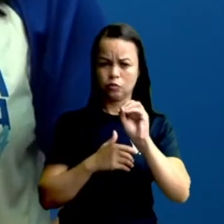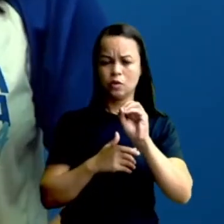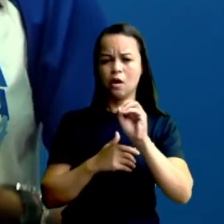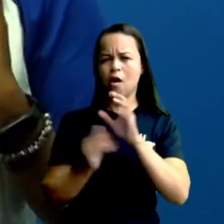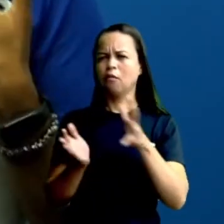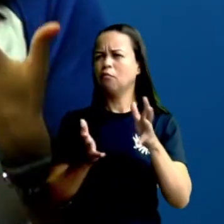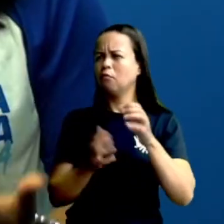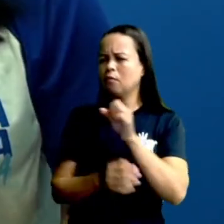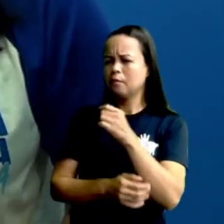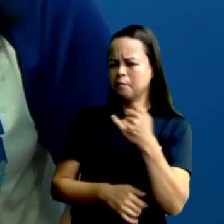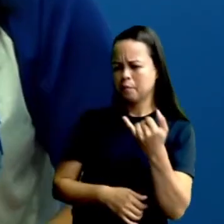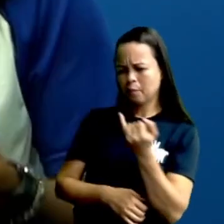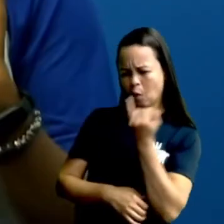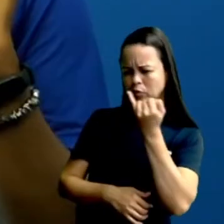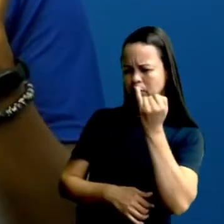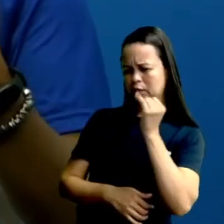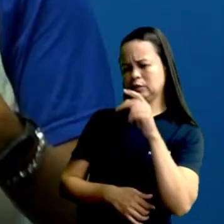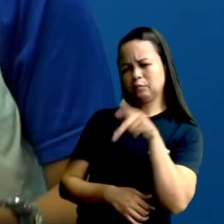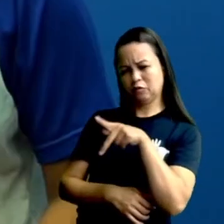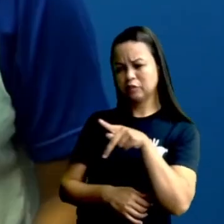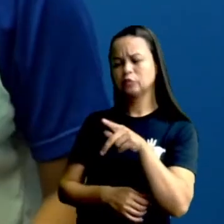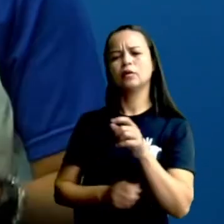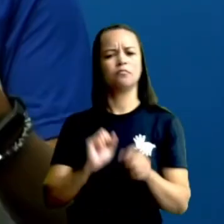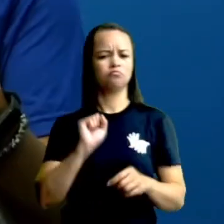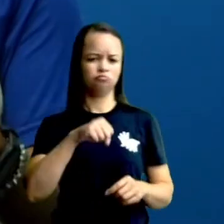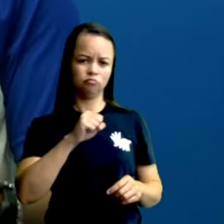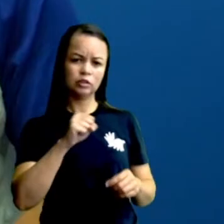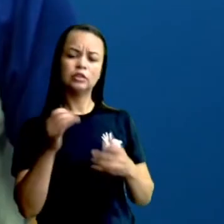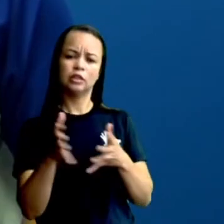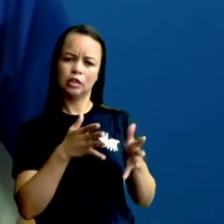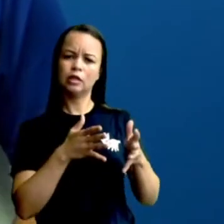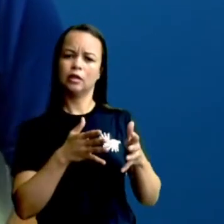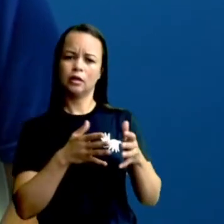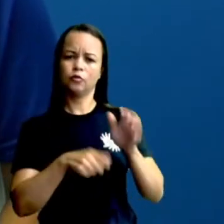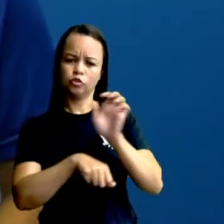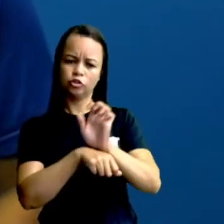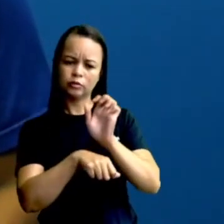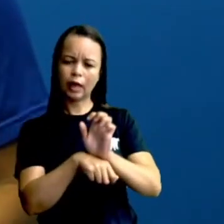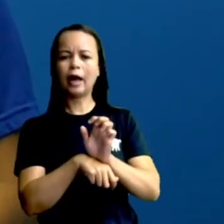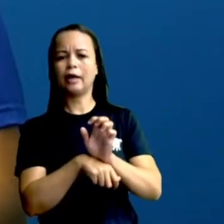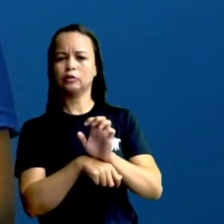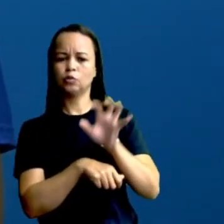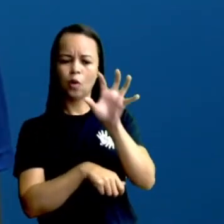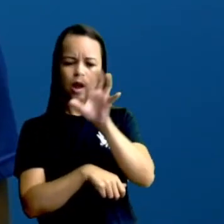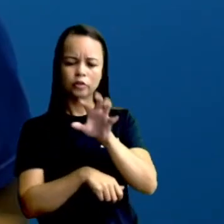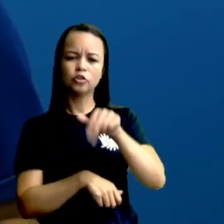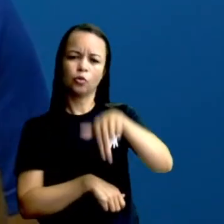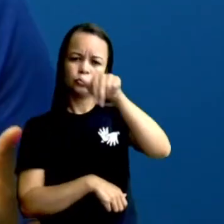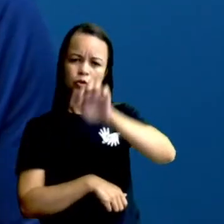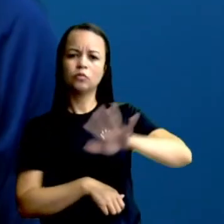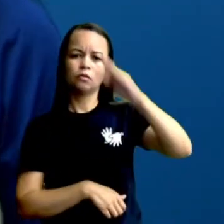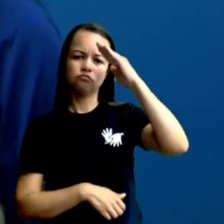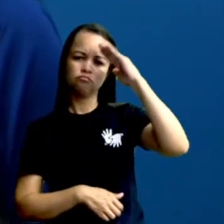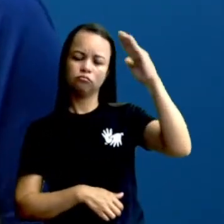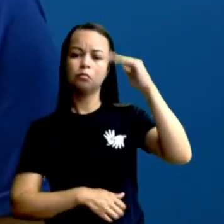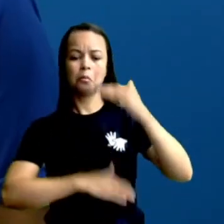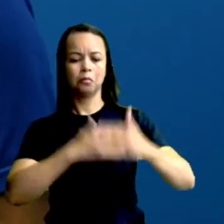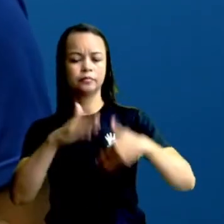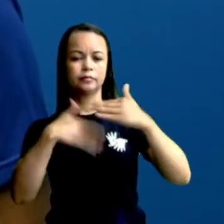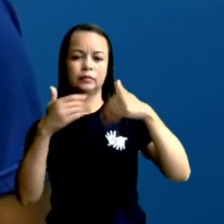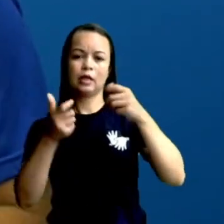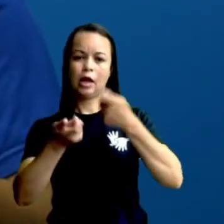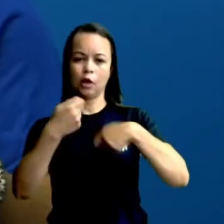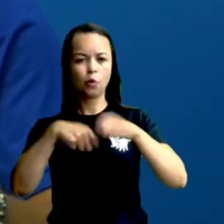muito importante para o nosso país, para o nosso estado e para a nossa região, principalmente. Porque eleva os índices